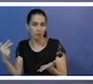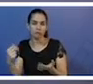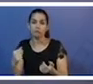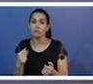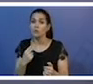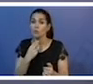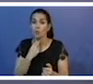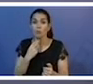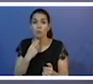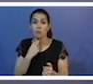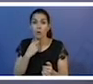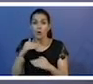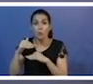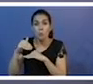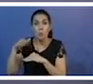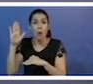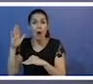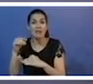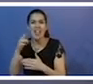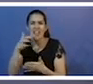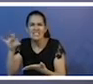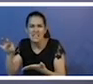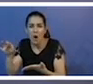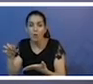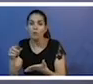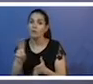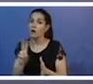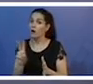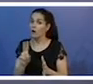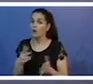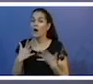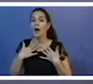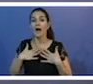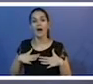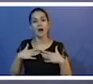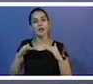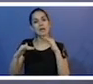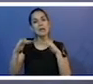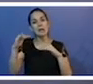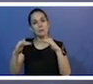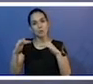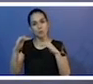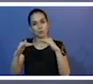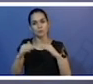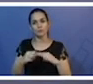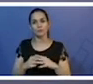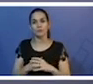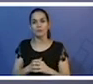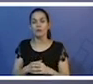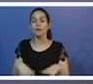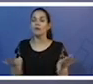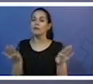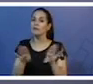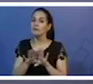pode exceder a quantidade de sal. Ele contribui também para a transmissão dos